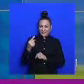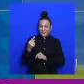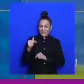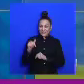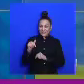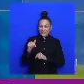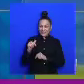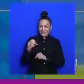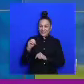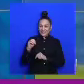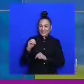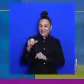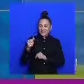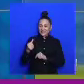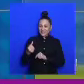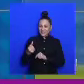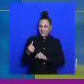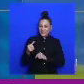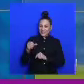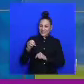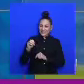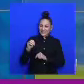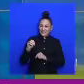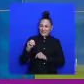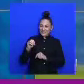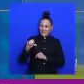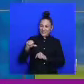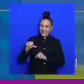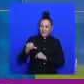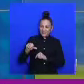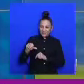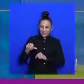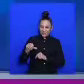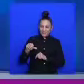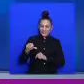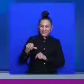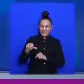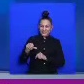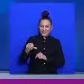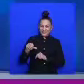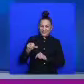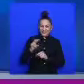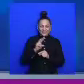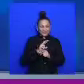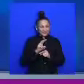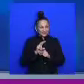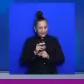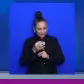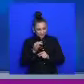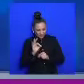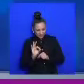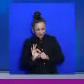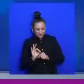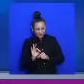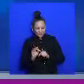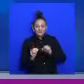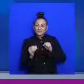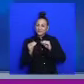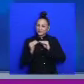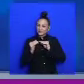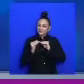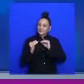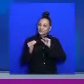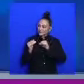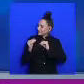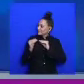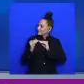19, 17, 06 e 09. Auditores, confirmam?